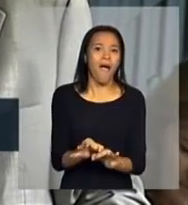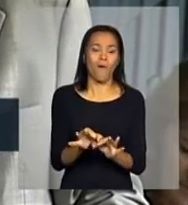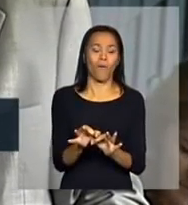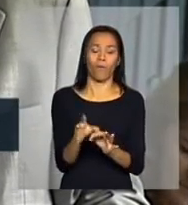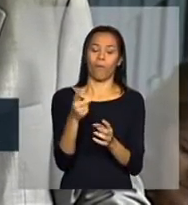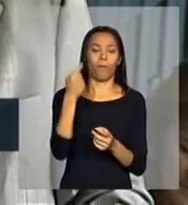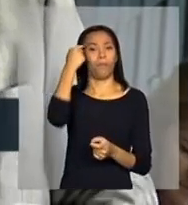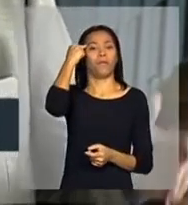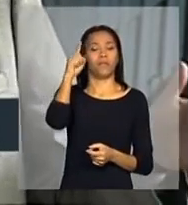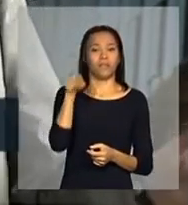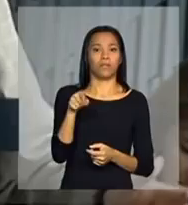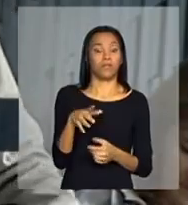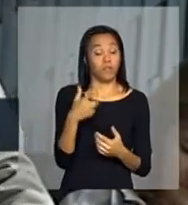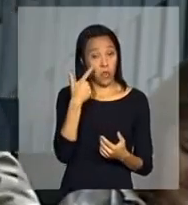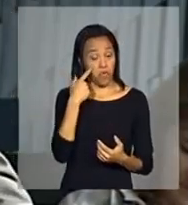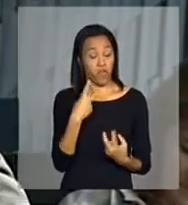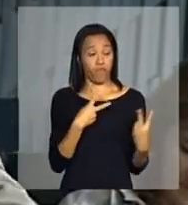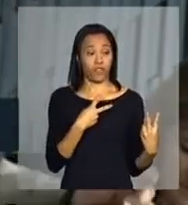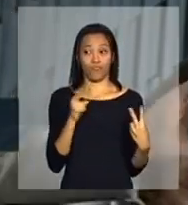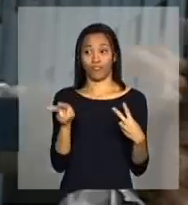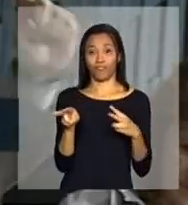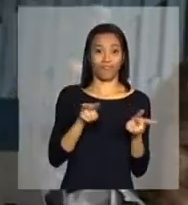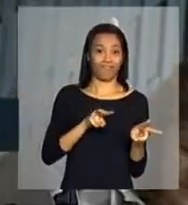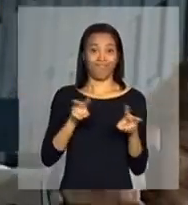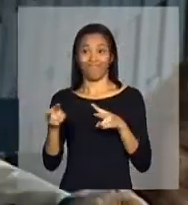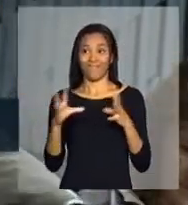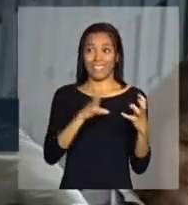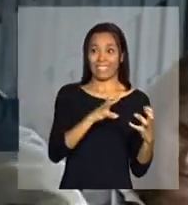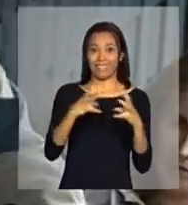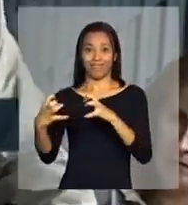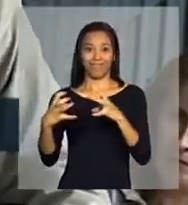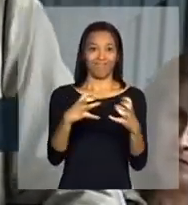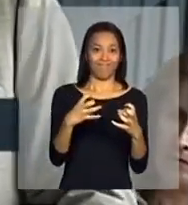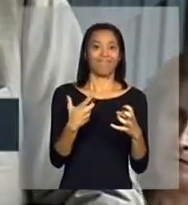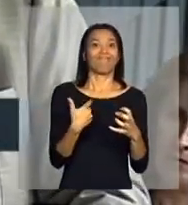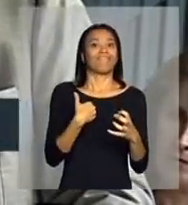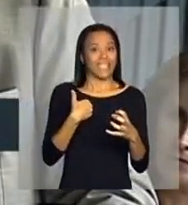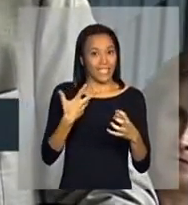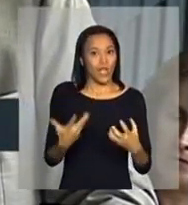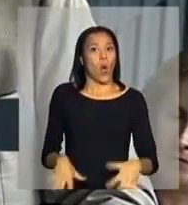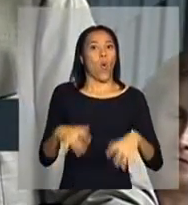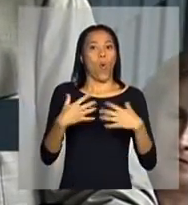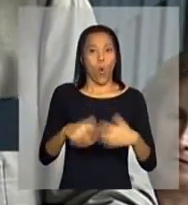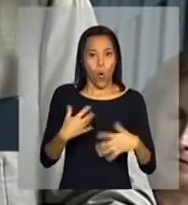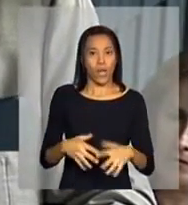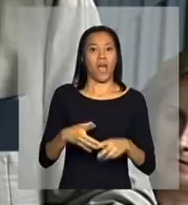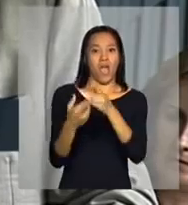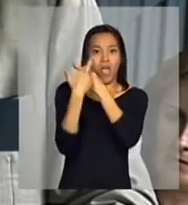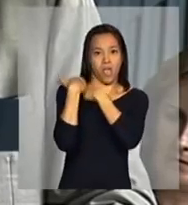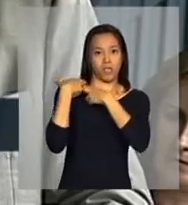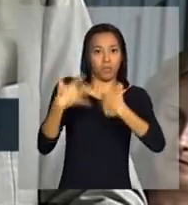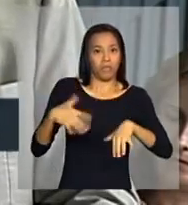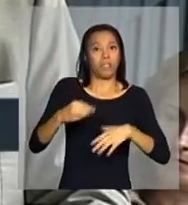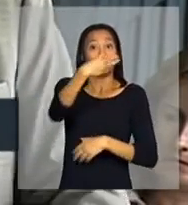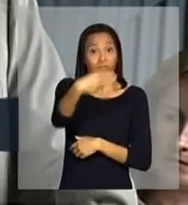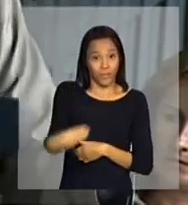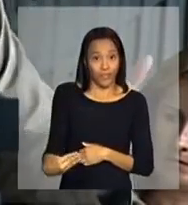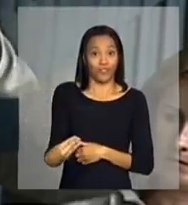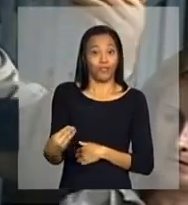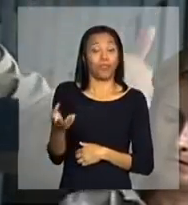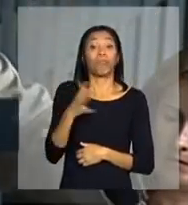população. Vejo, muitas vezes, as tensões que cercam o exercício desta função e deste cargo, quando,